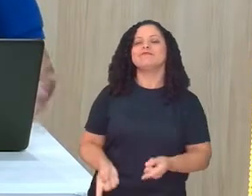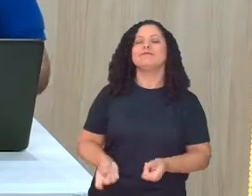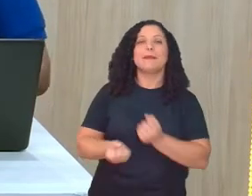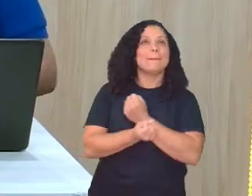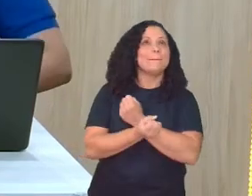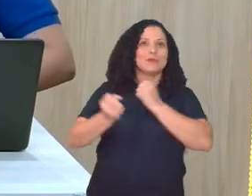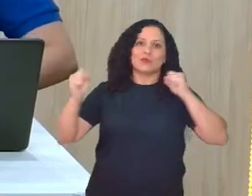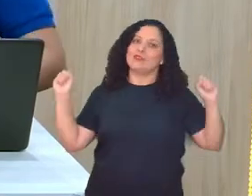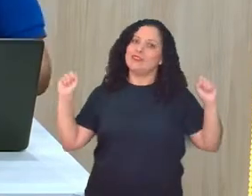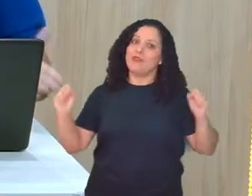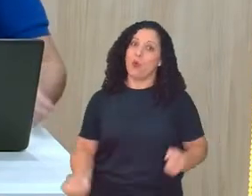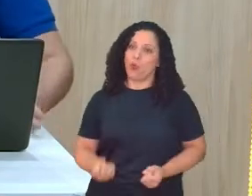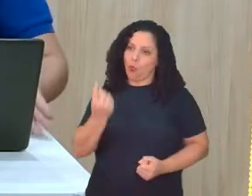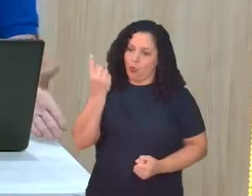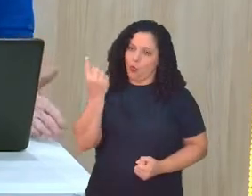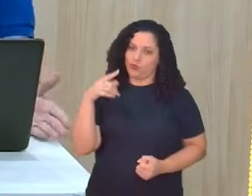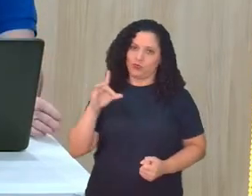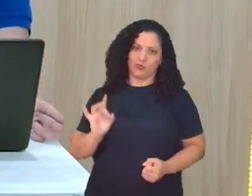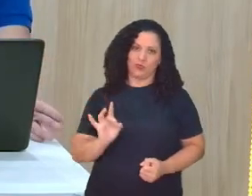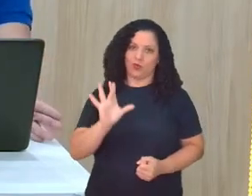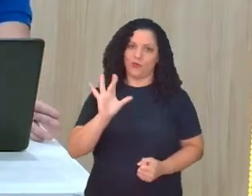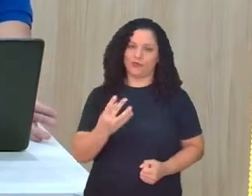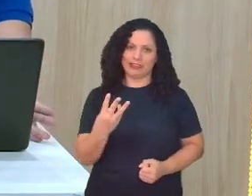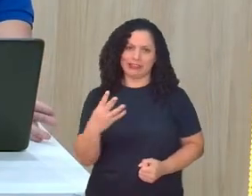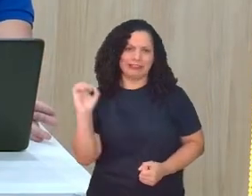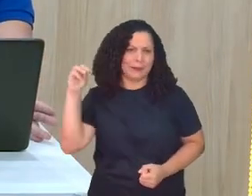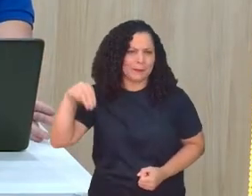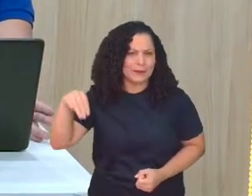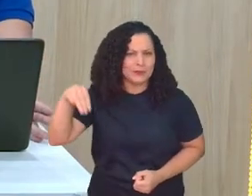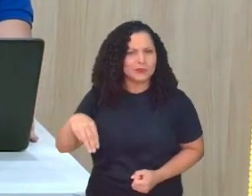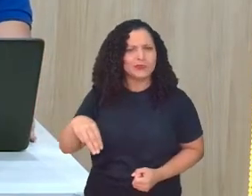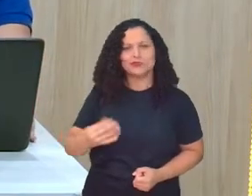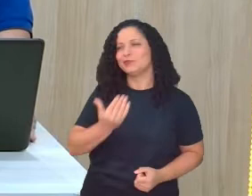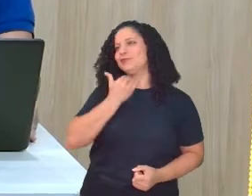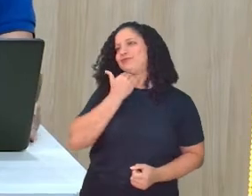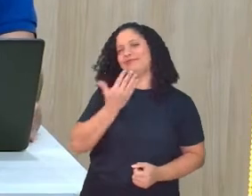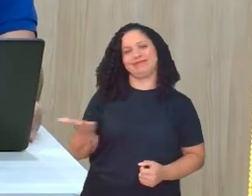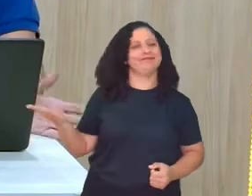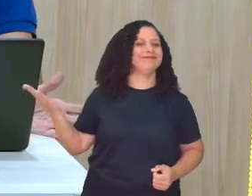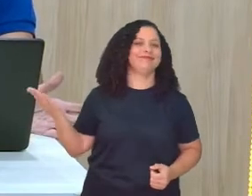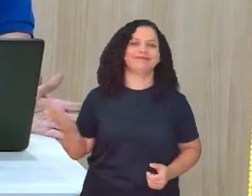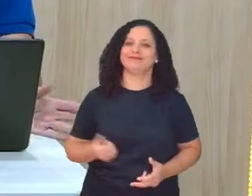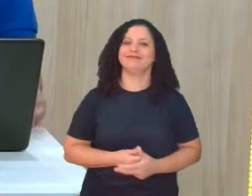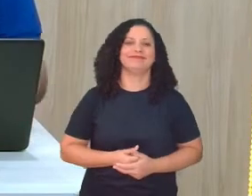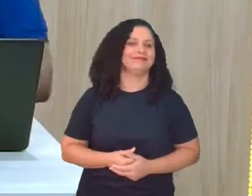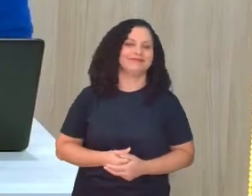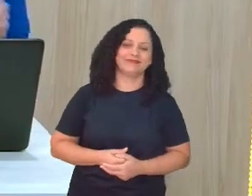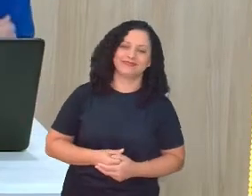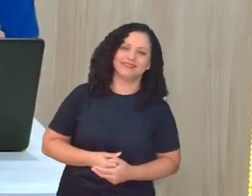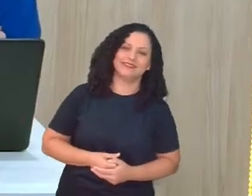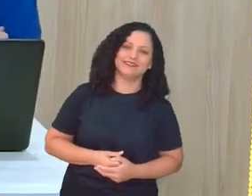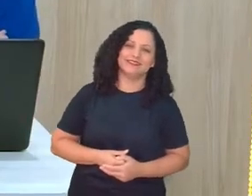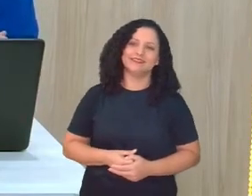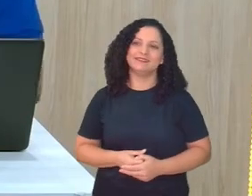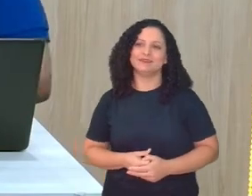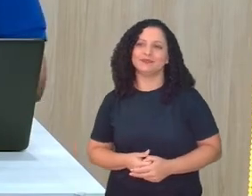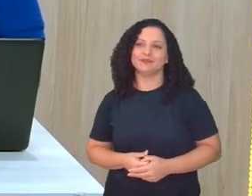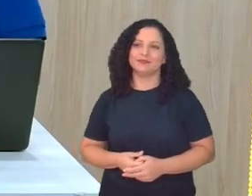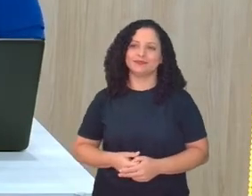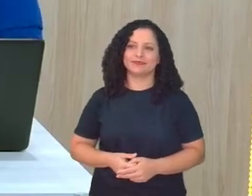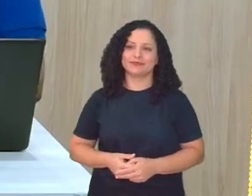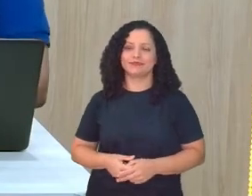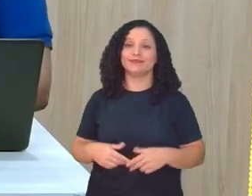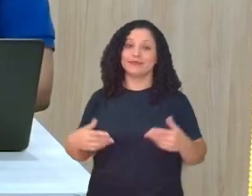impossível a gente dar conta de tudo isso em 30 minutos. Pois é, em uma só aula não tem como, minha tem. gente. Então